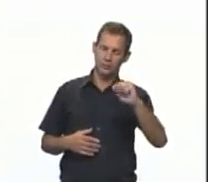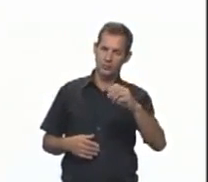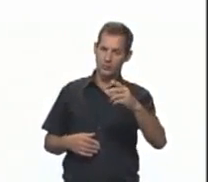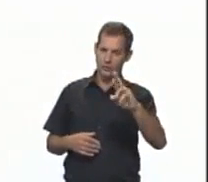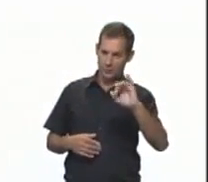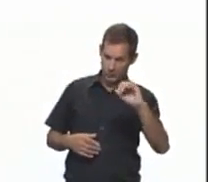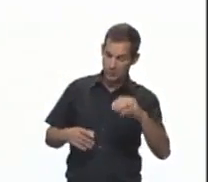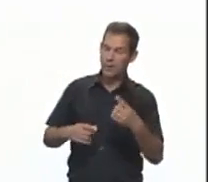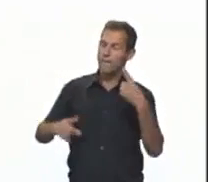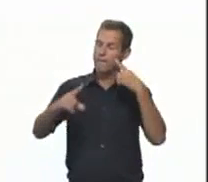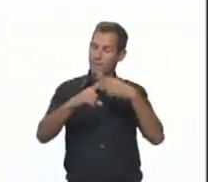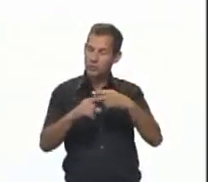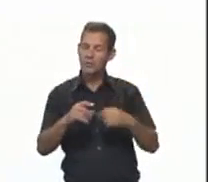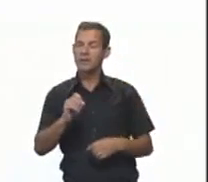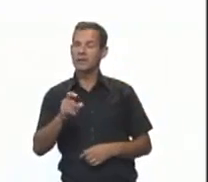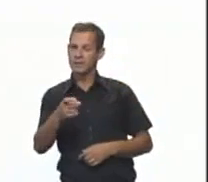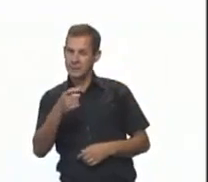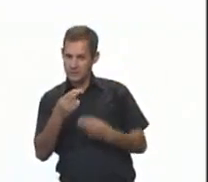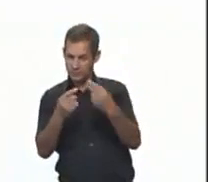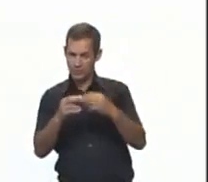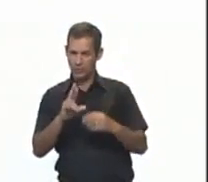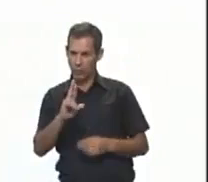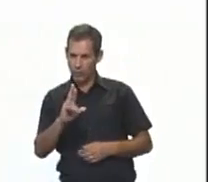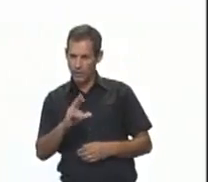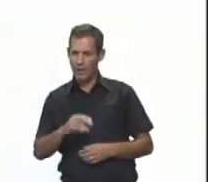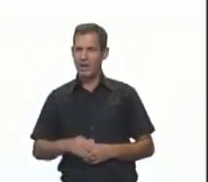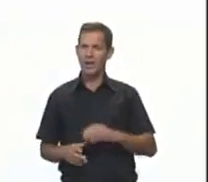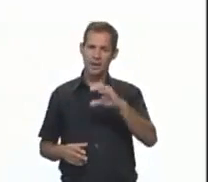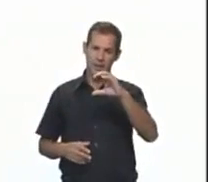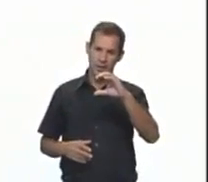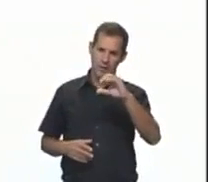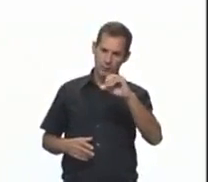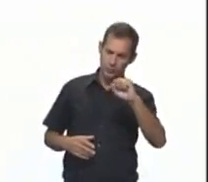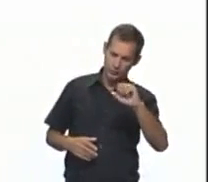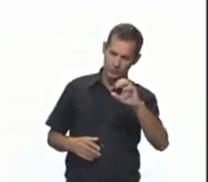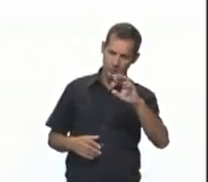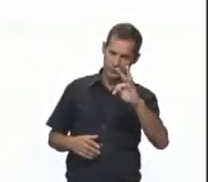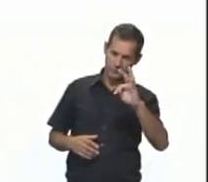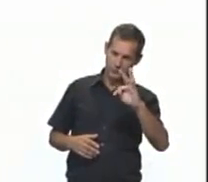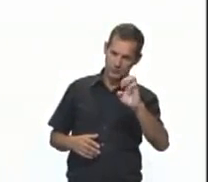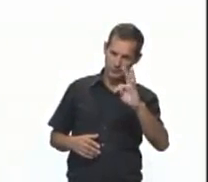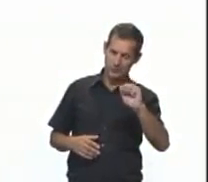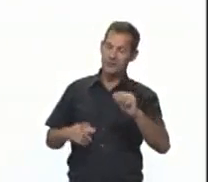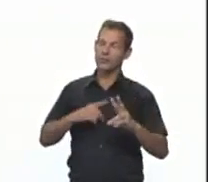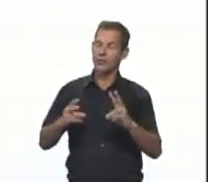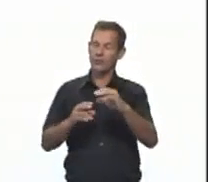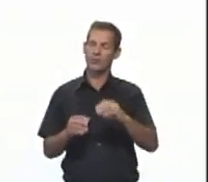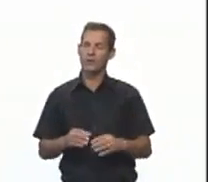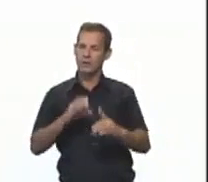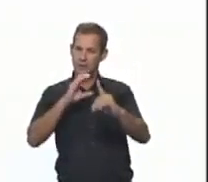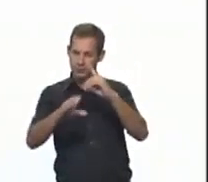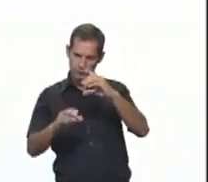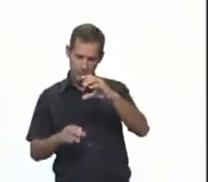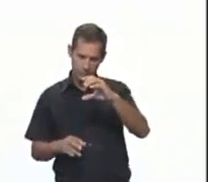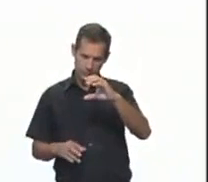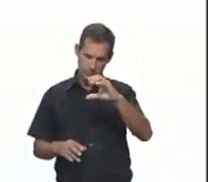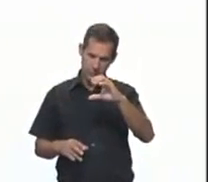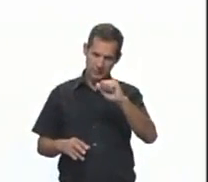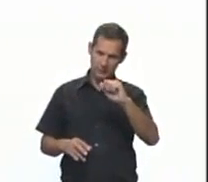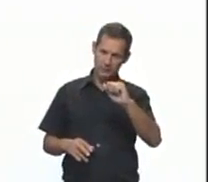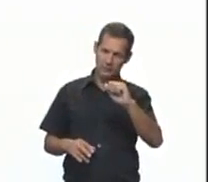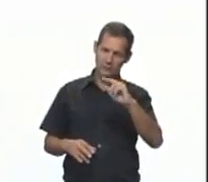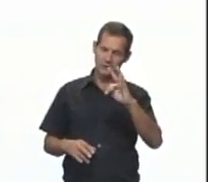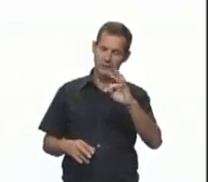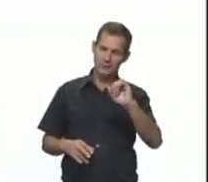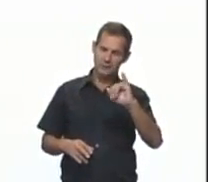cruzado, a gente vai ter que x é igual a r cosseno θ. Então, se eu tenho o valor da minha coordenada cartesiana, o x, e